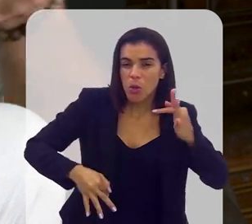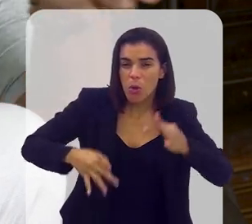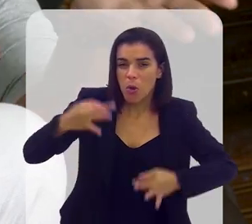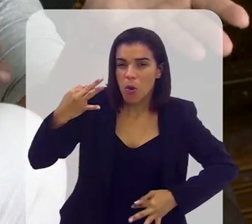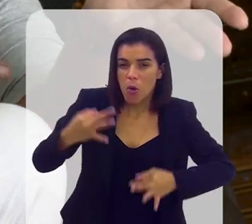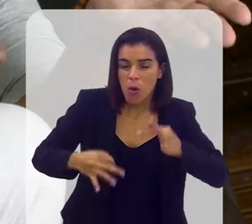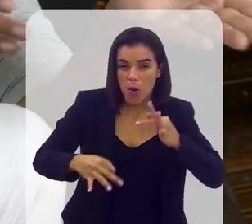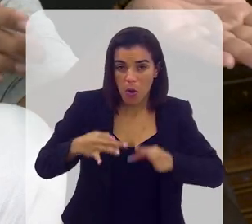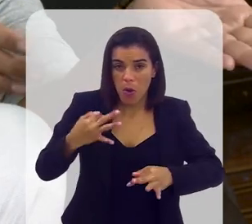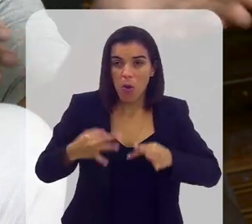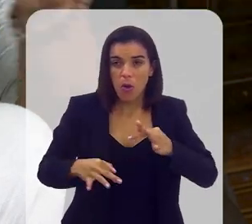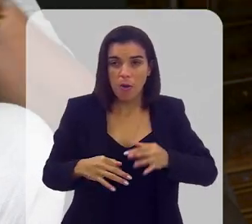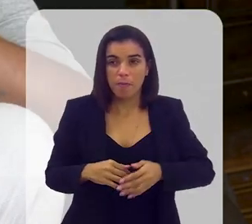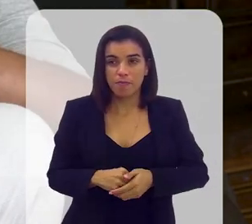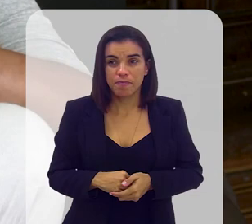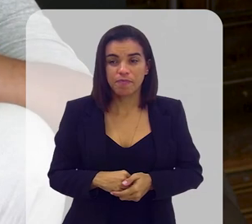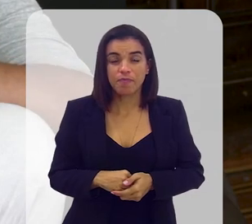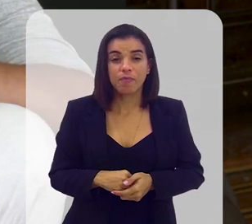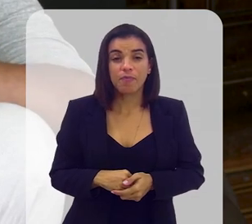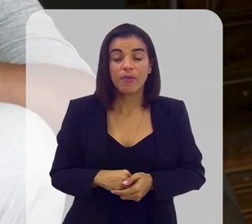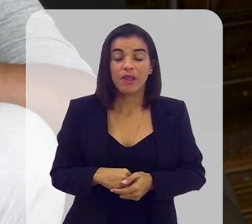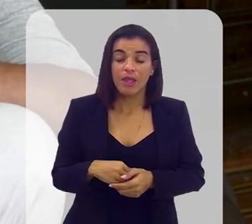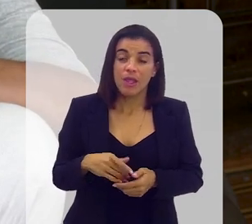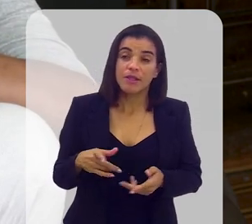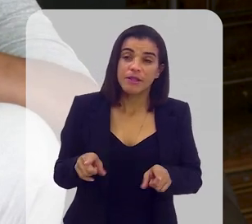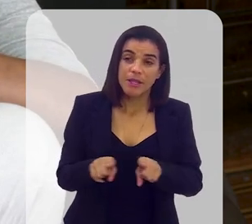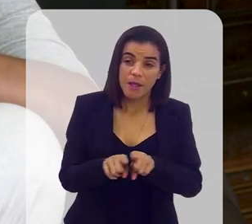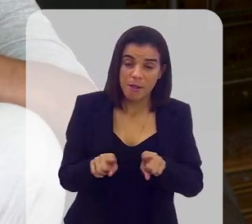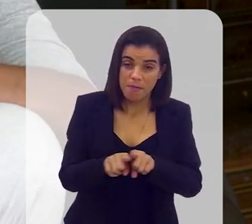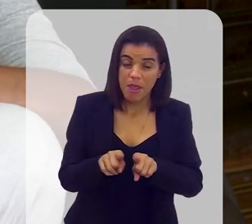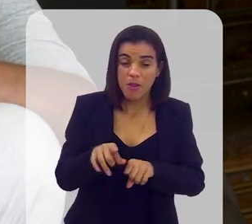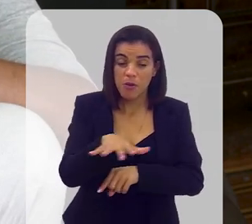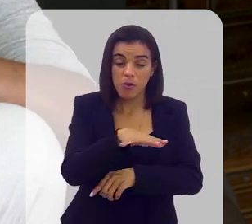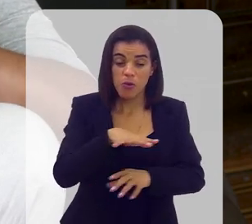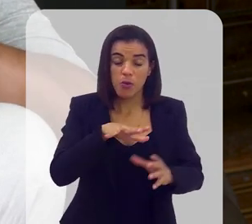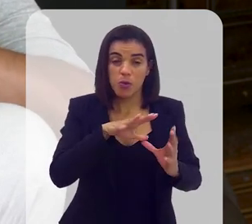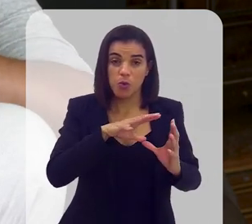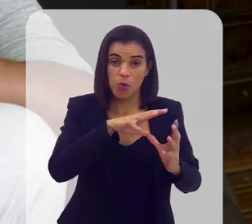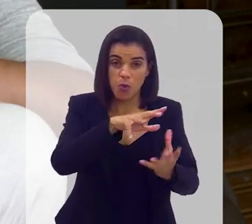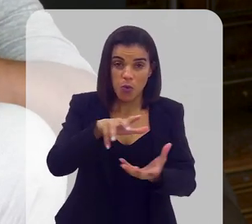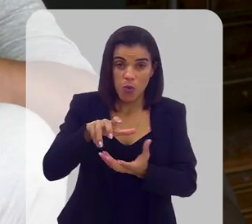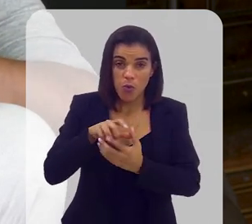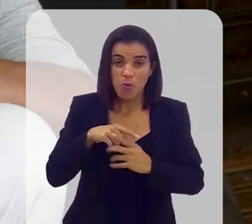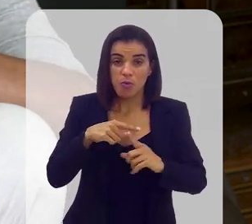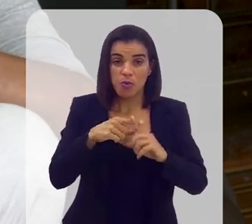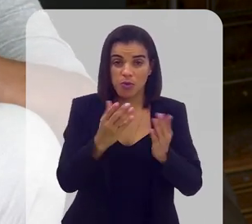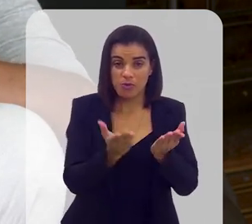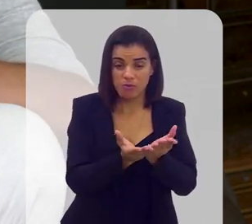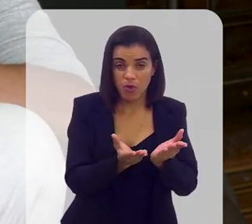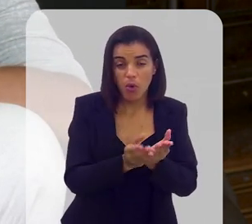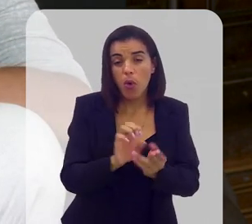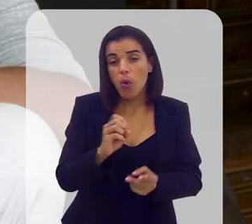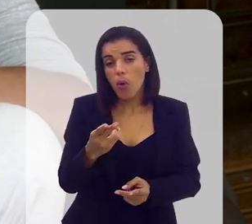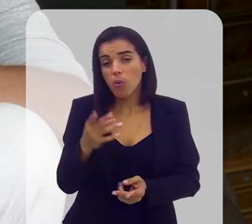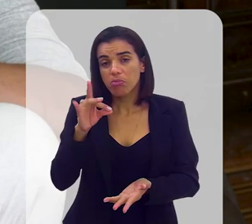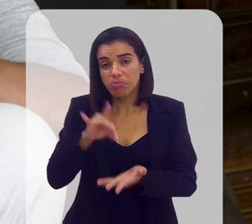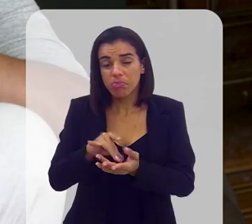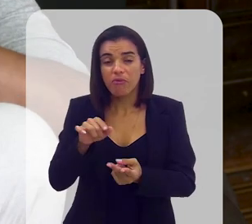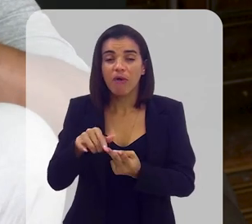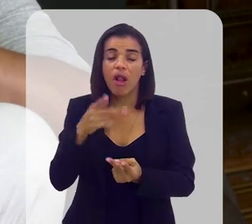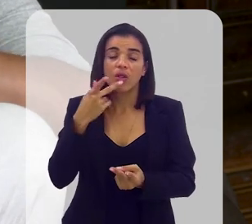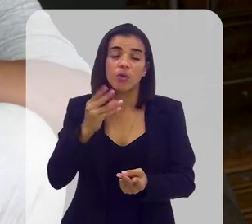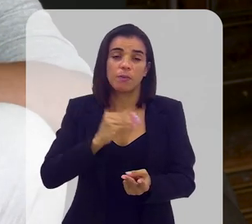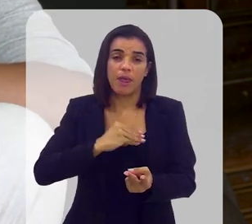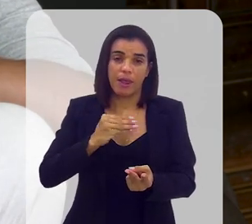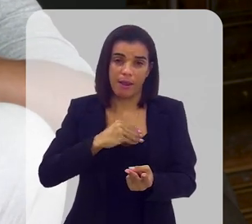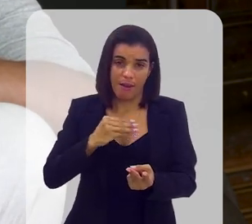é uma primeira via do mundo gospel, ou melhor, do mundo evangélico, historiadores acreditam nisso. Ou ele realmente estava falando do